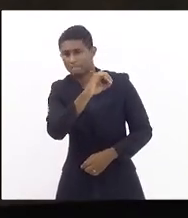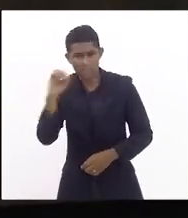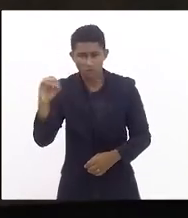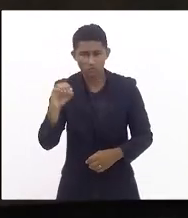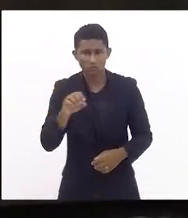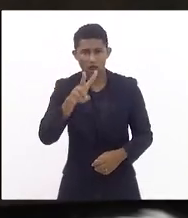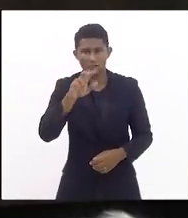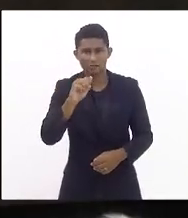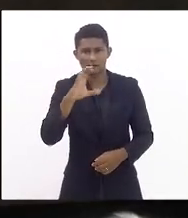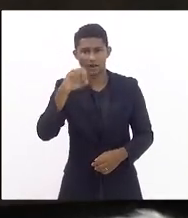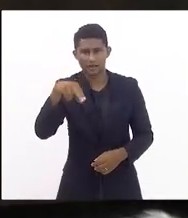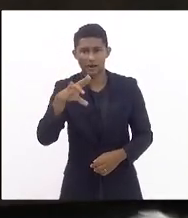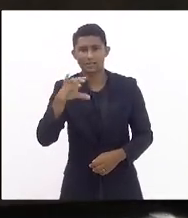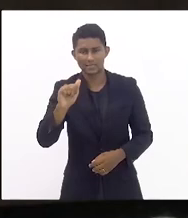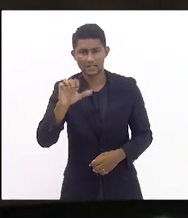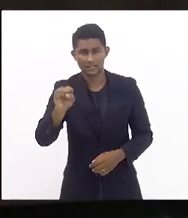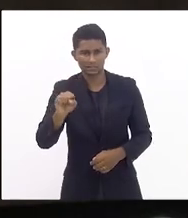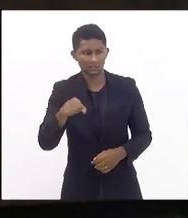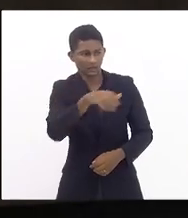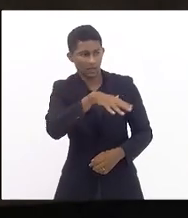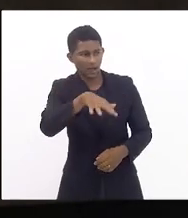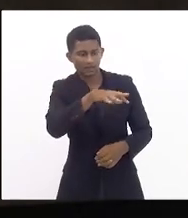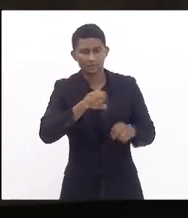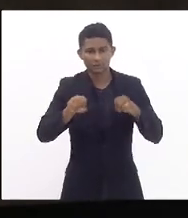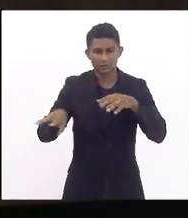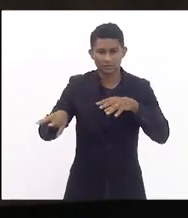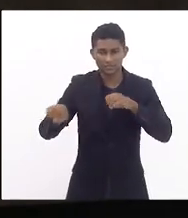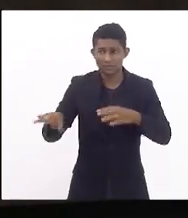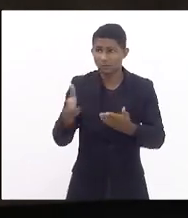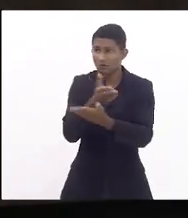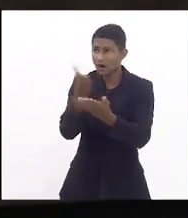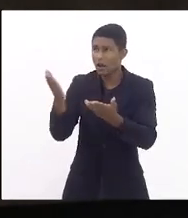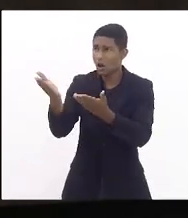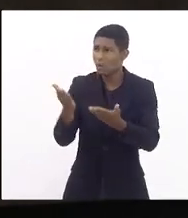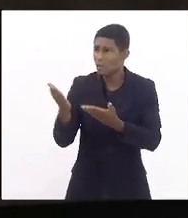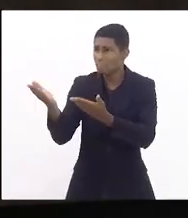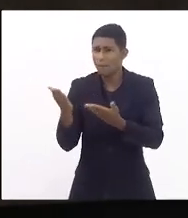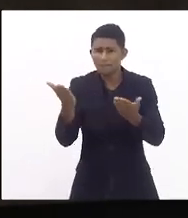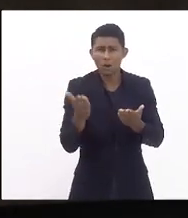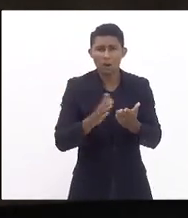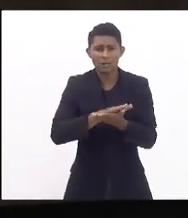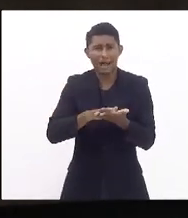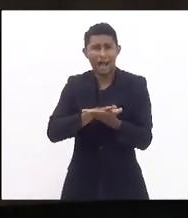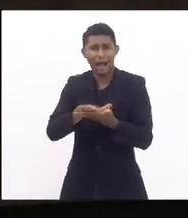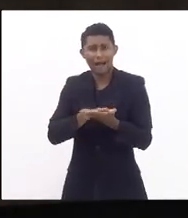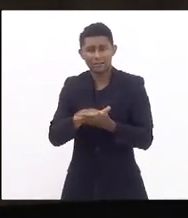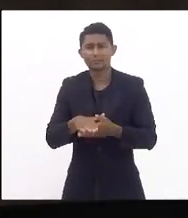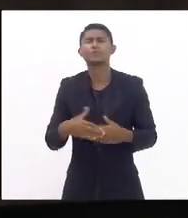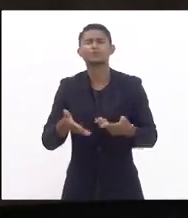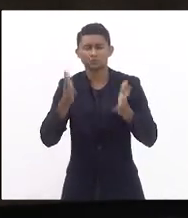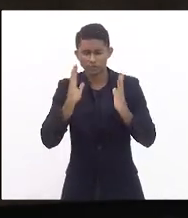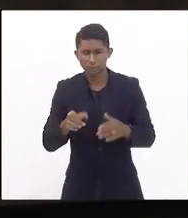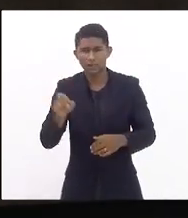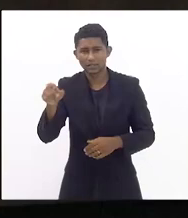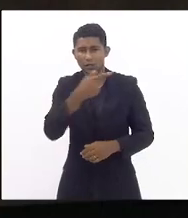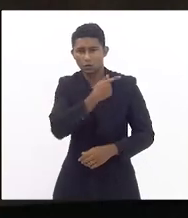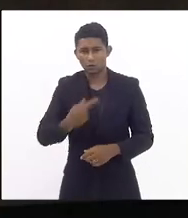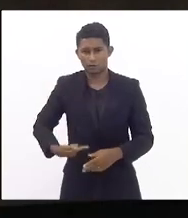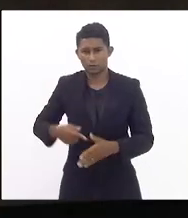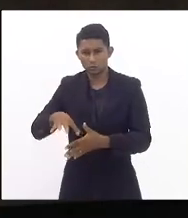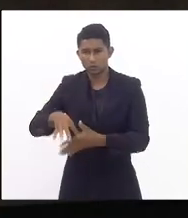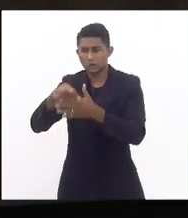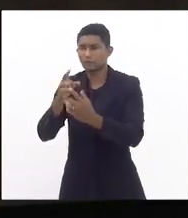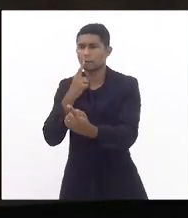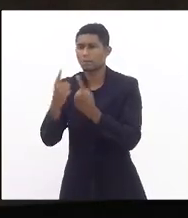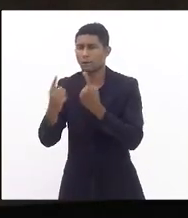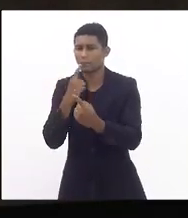10 mil vacâncias na educação e esses profissionais não são concursados. Então, eu conversei com o líder do governo, a gente está encerrando